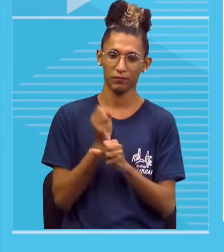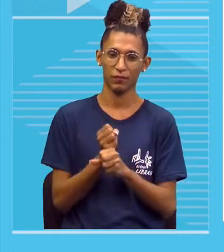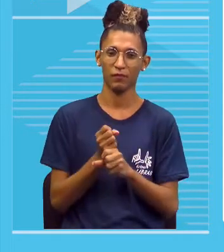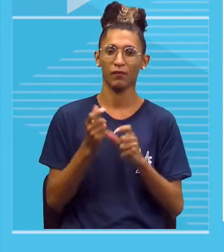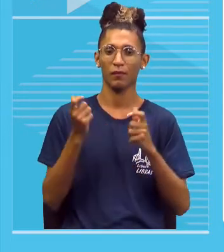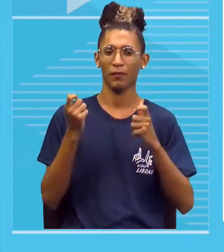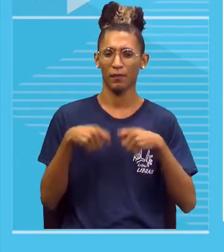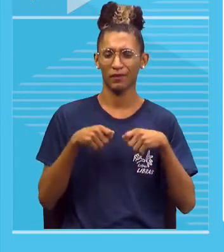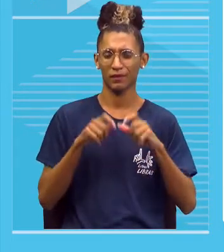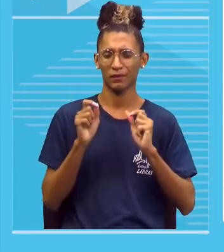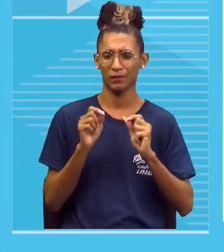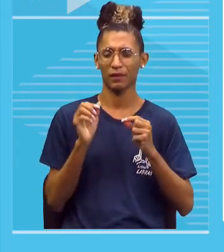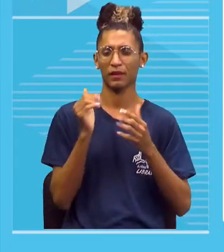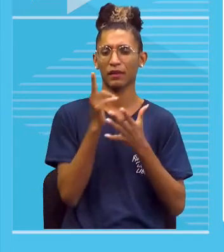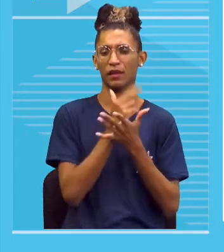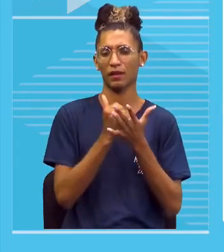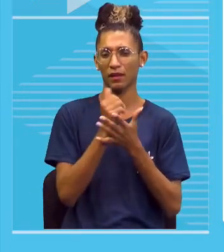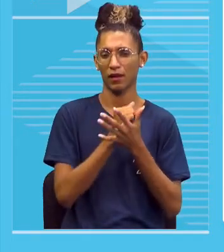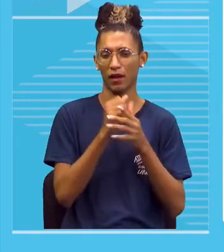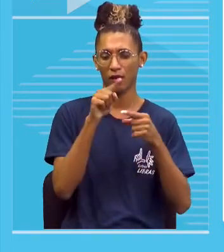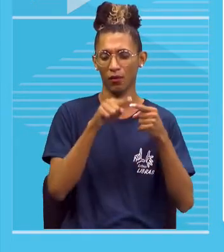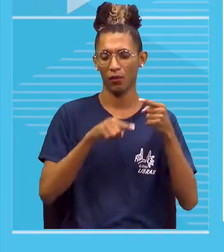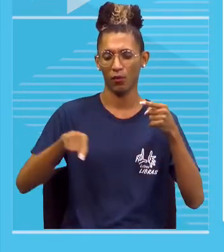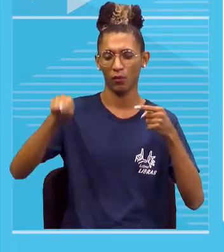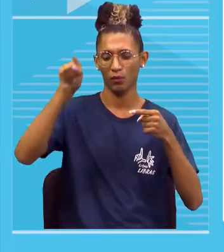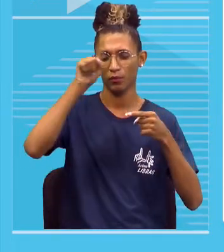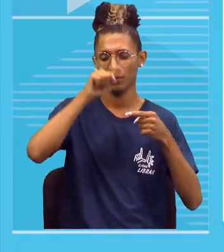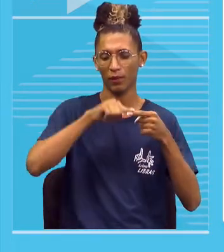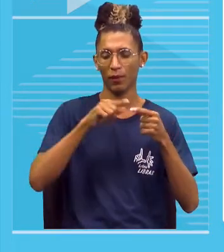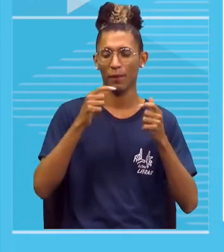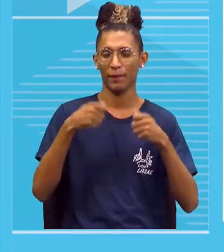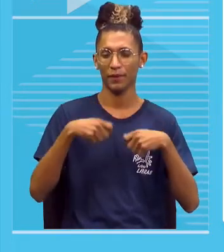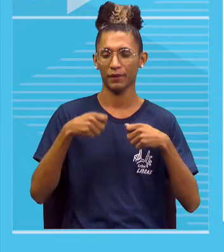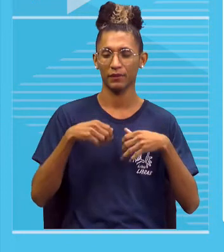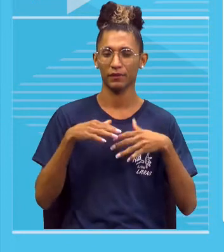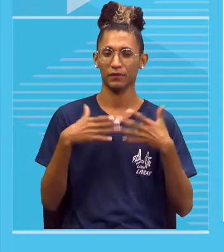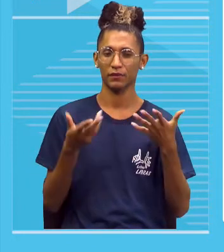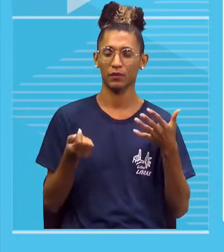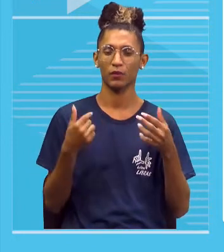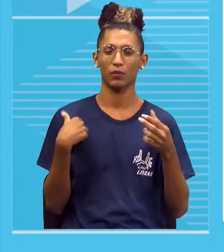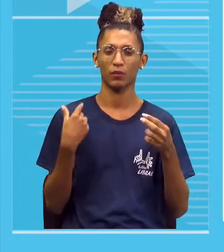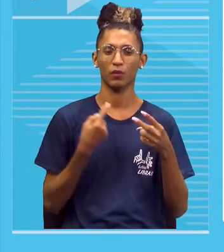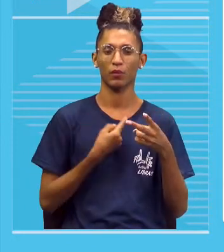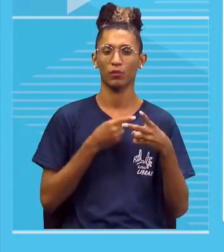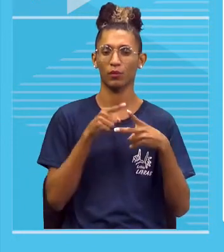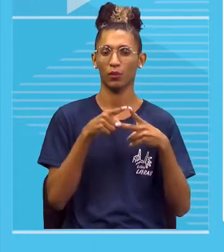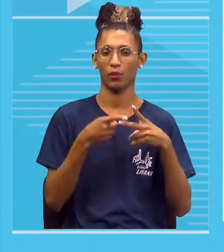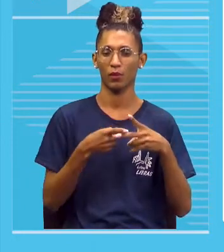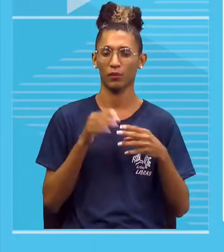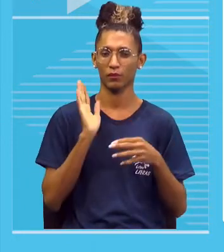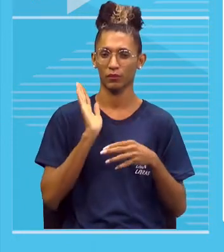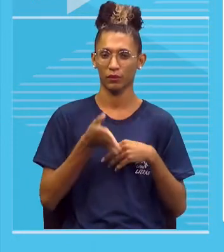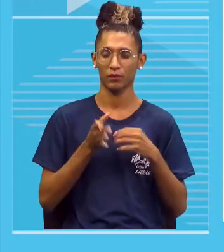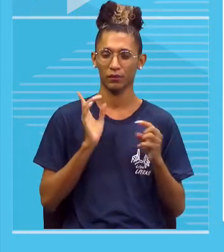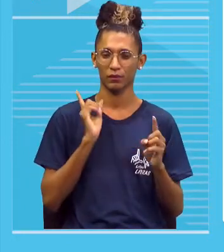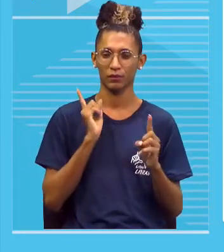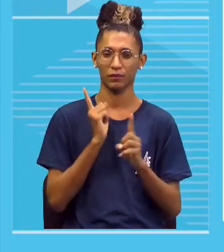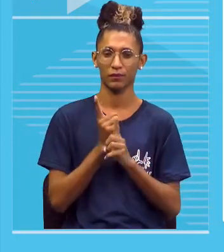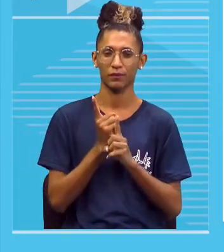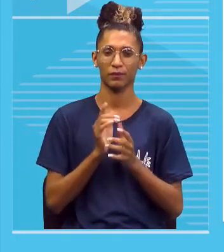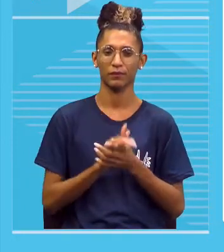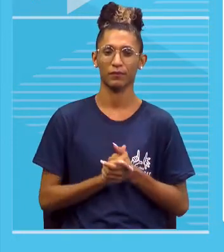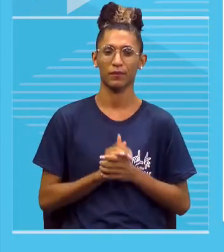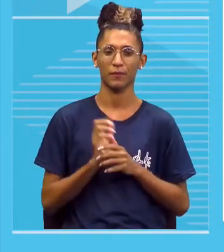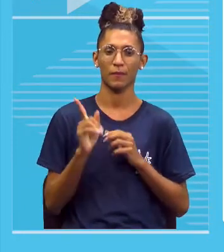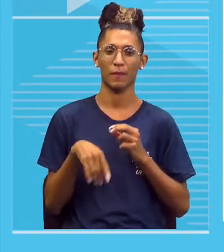ciclo trigonométrico desenho circo o nosso ângulo a gente identificou o nosso ângulo